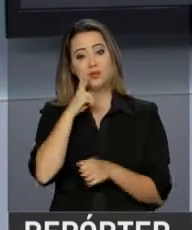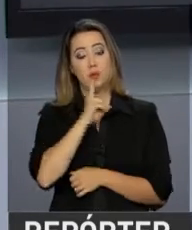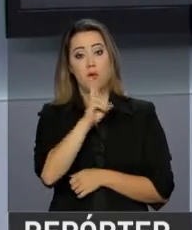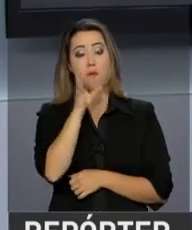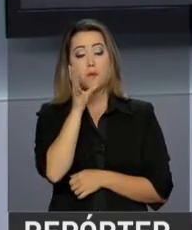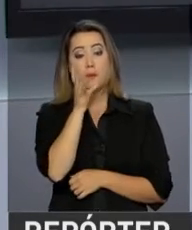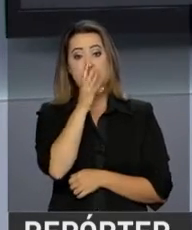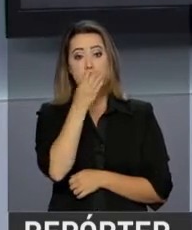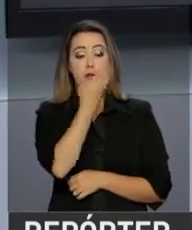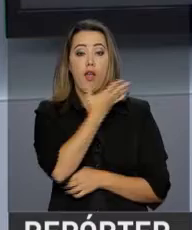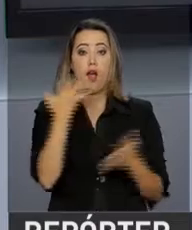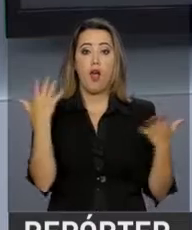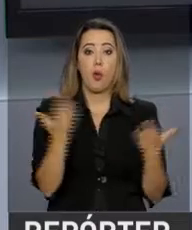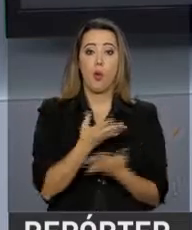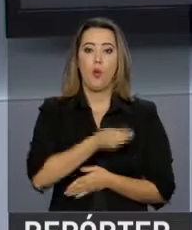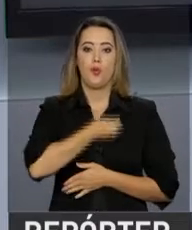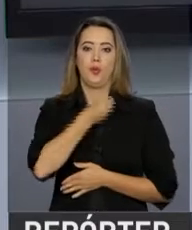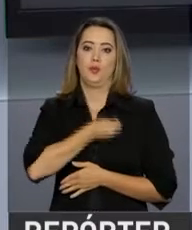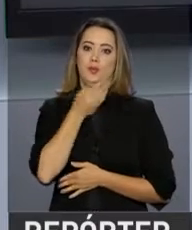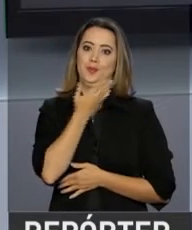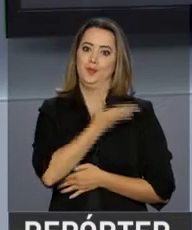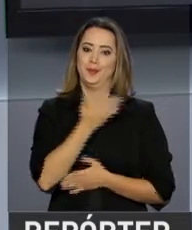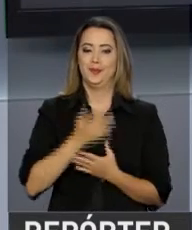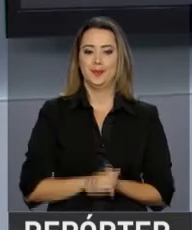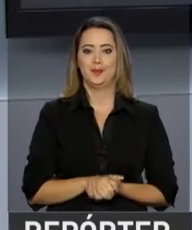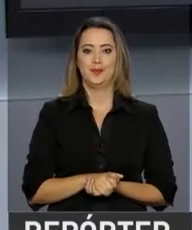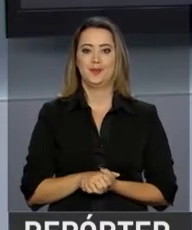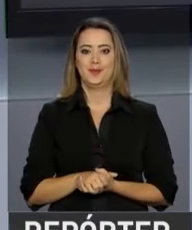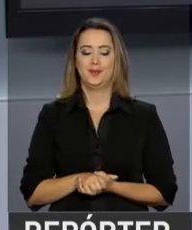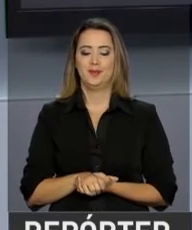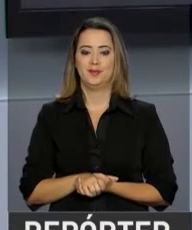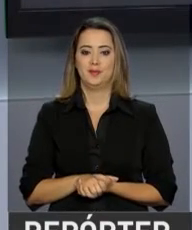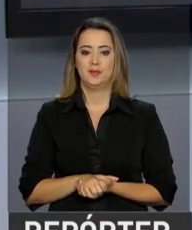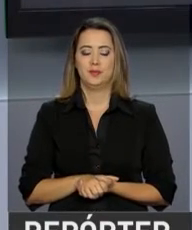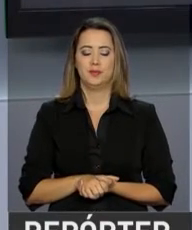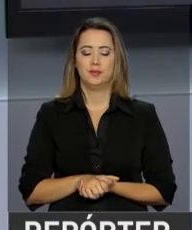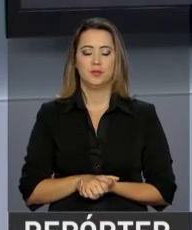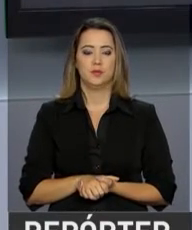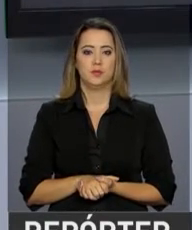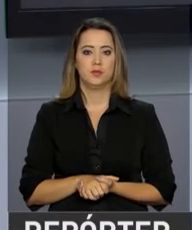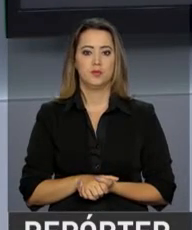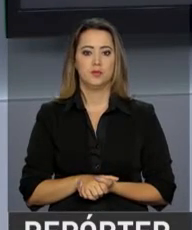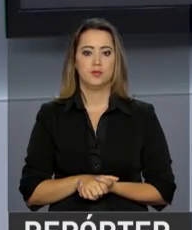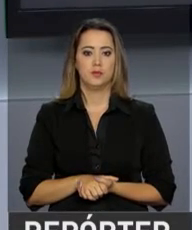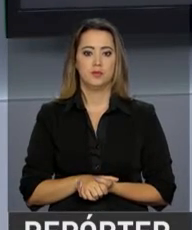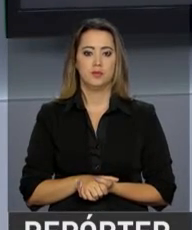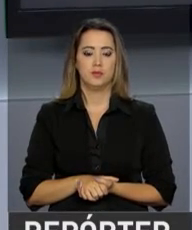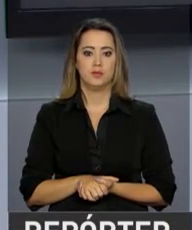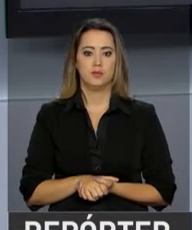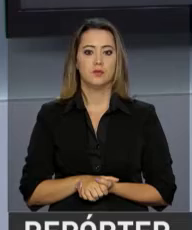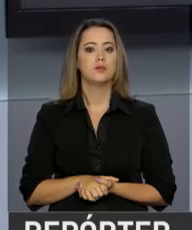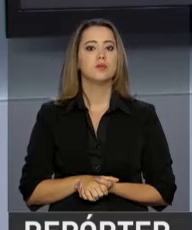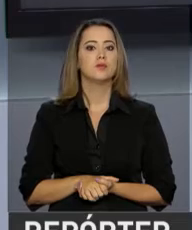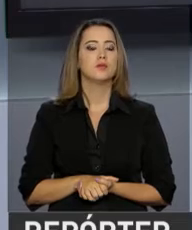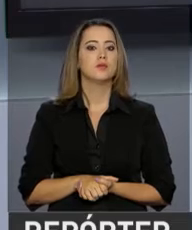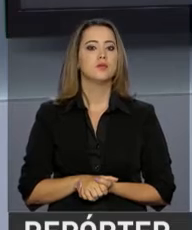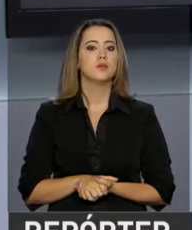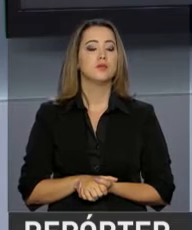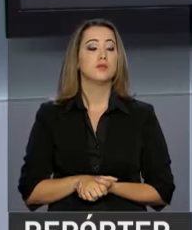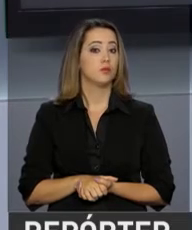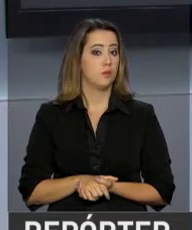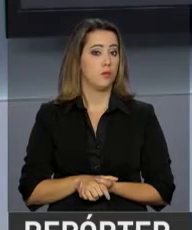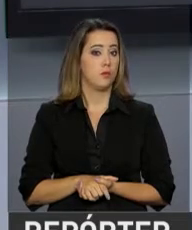então acompanhar um trecho da entrevista ao vivo de teatro da região além de estudar e trabalhar